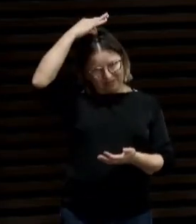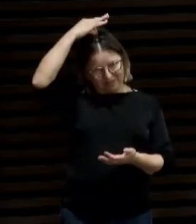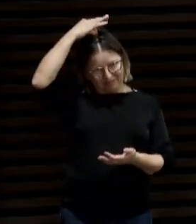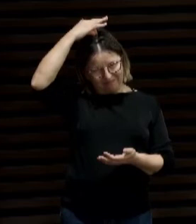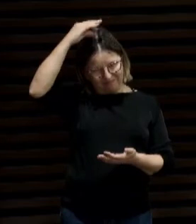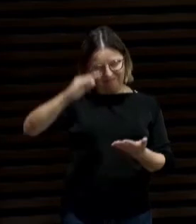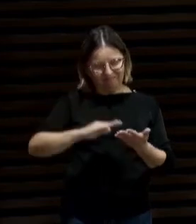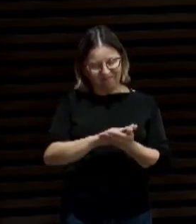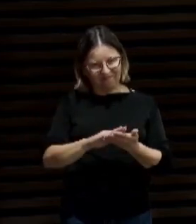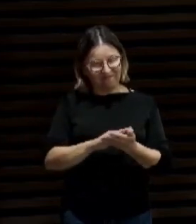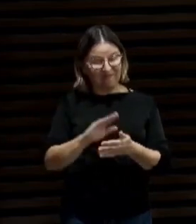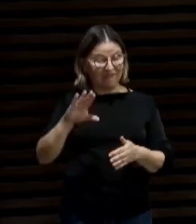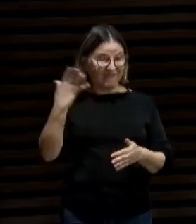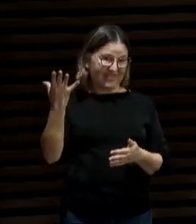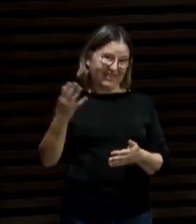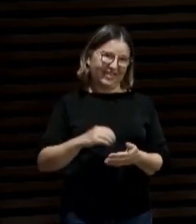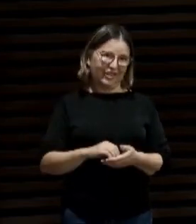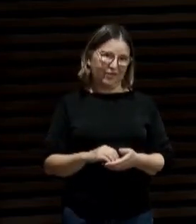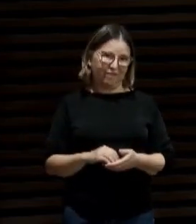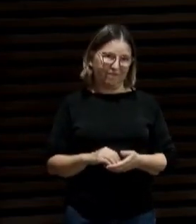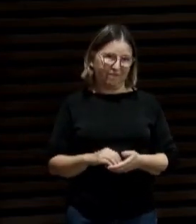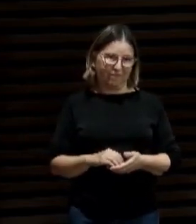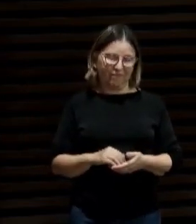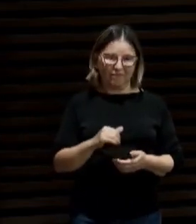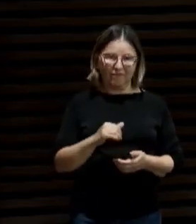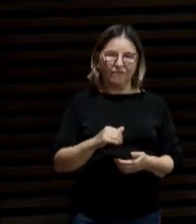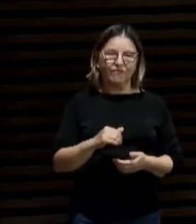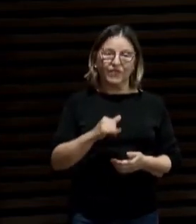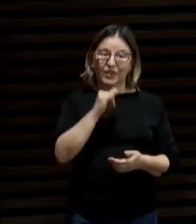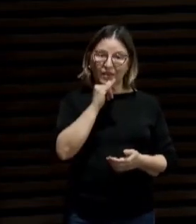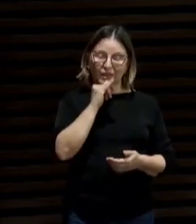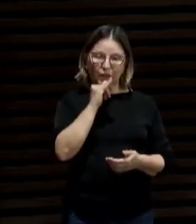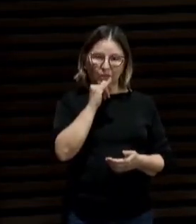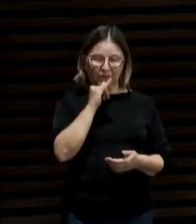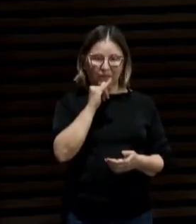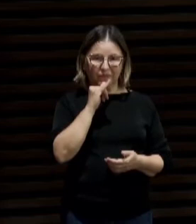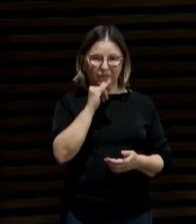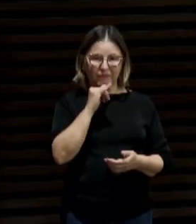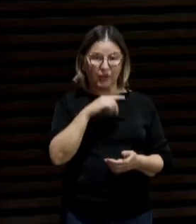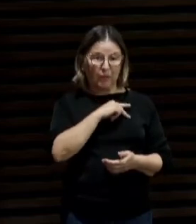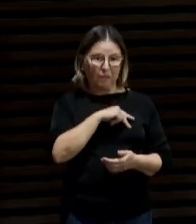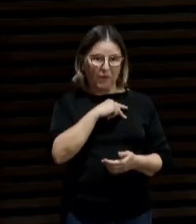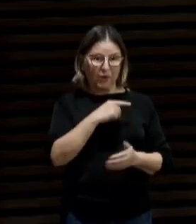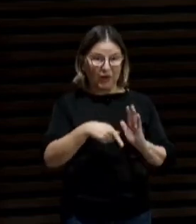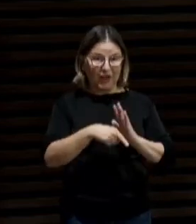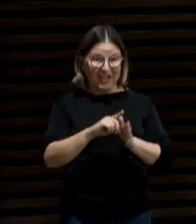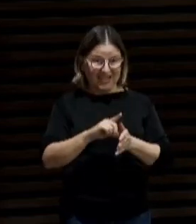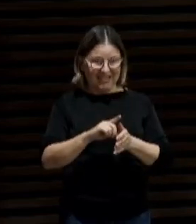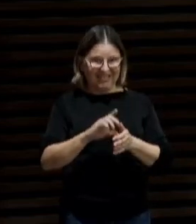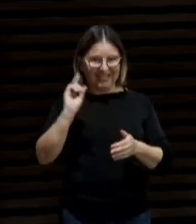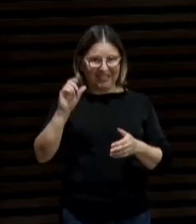acontece. Um exemplo claro é Saulo. O próprio Paulo aqui, antes de Deus fazer alguma